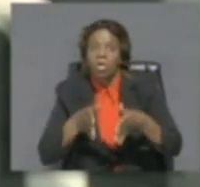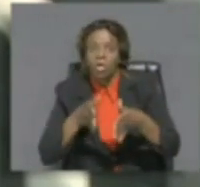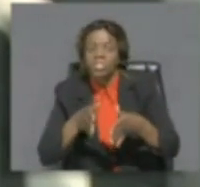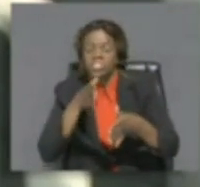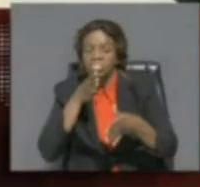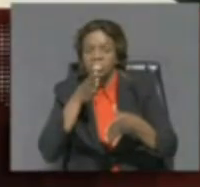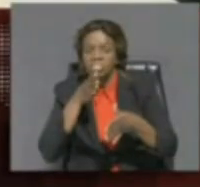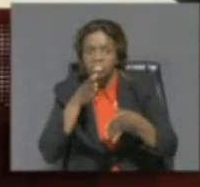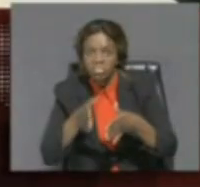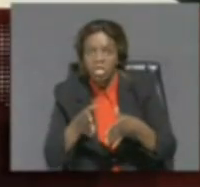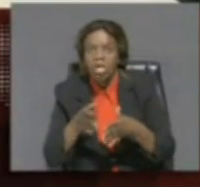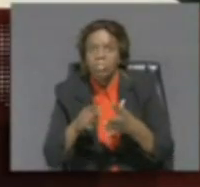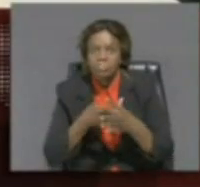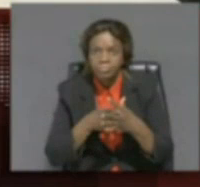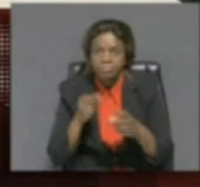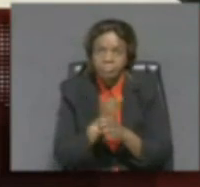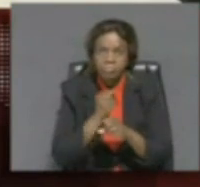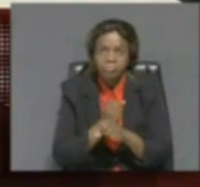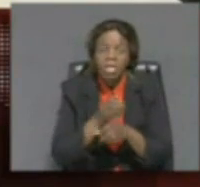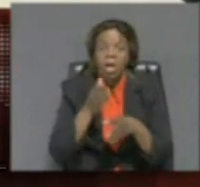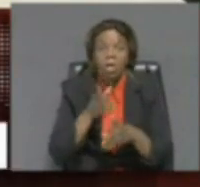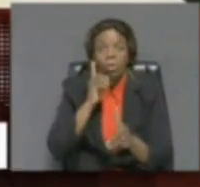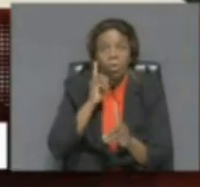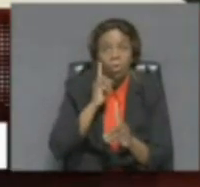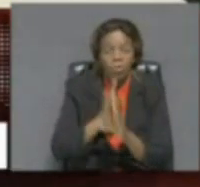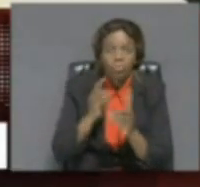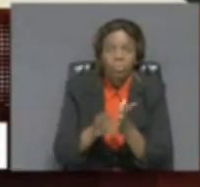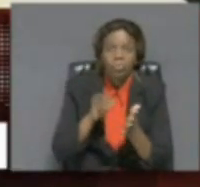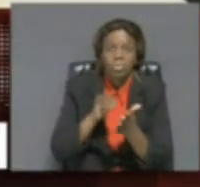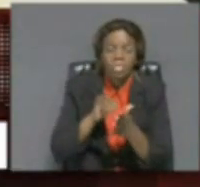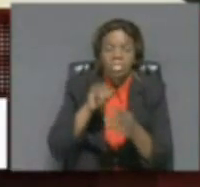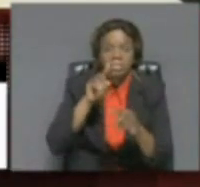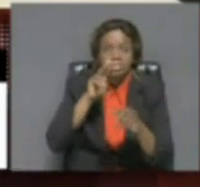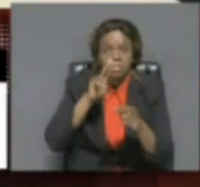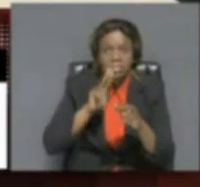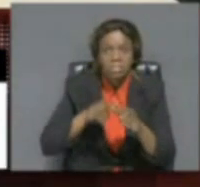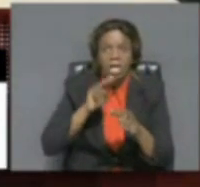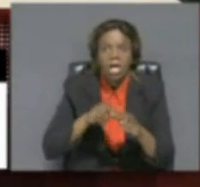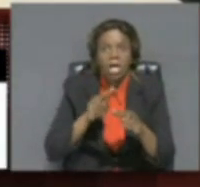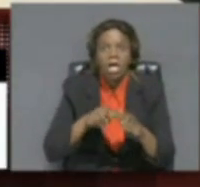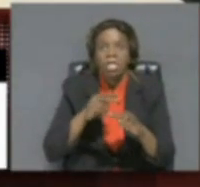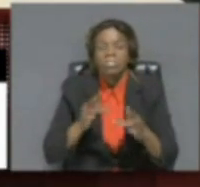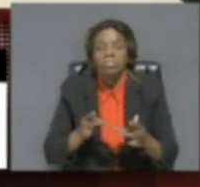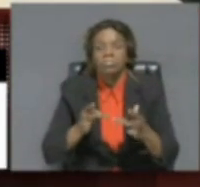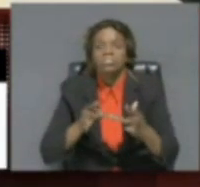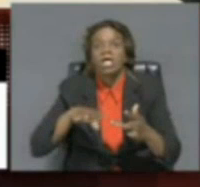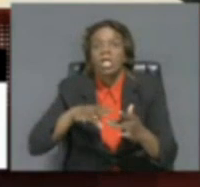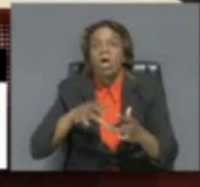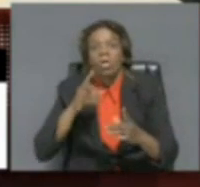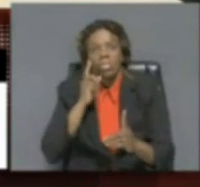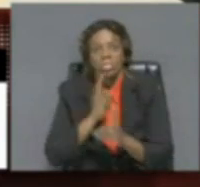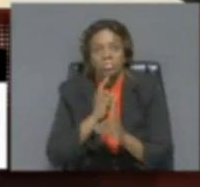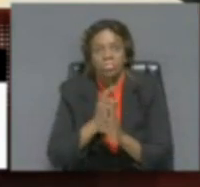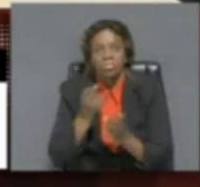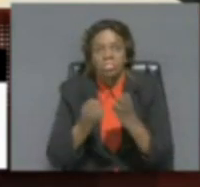Vamos novamente ao encontro do Agnelo Bernardo, que está numa das estações do CFL. Agnelo, boa tarde novamente. Como é que foi esta